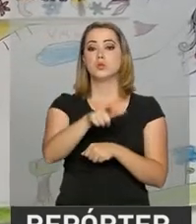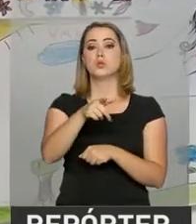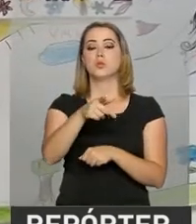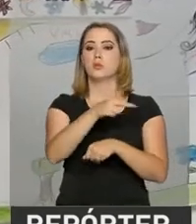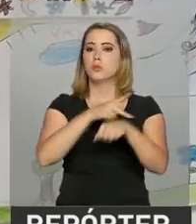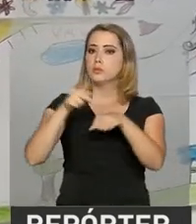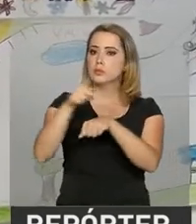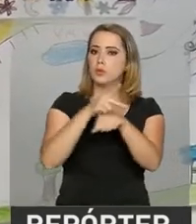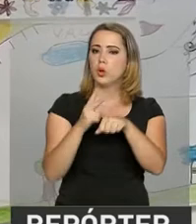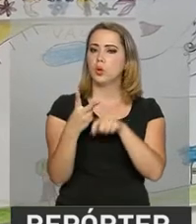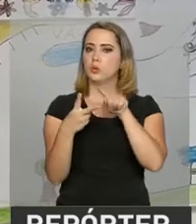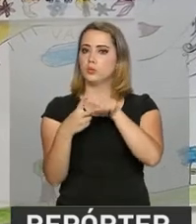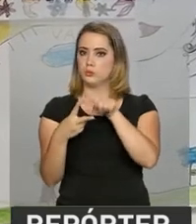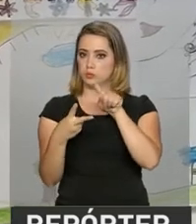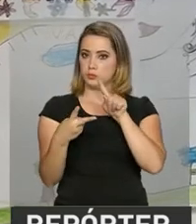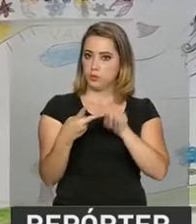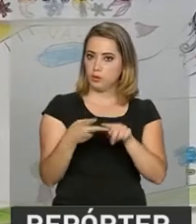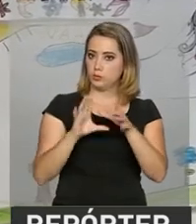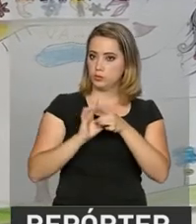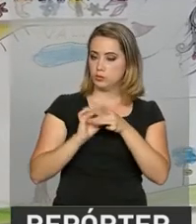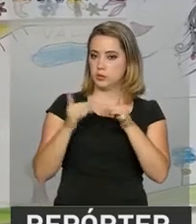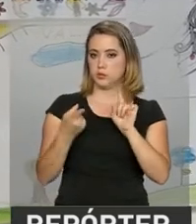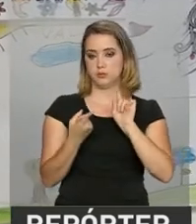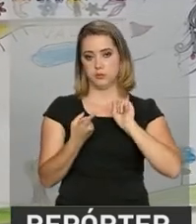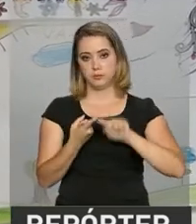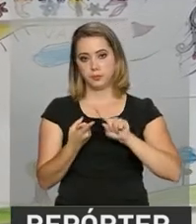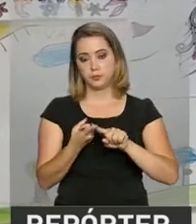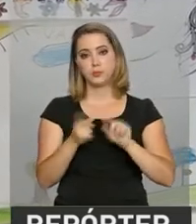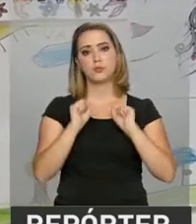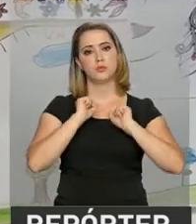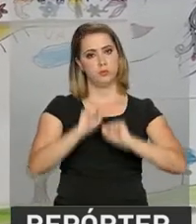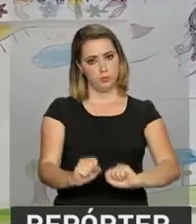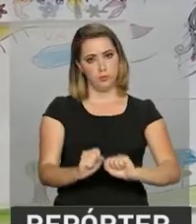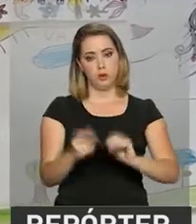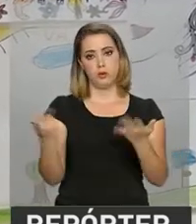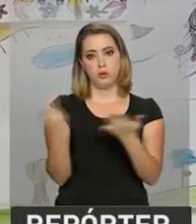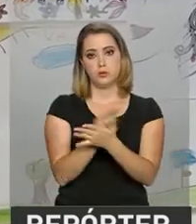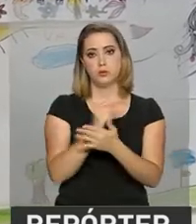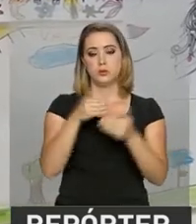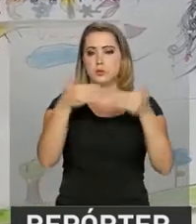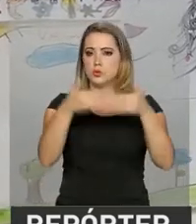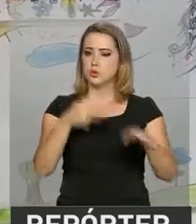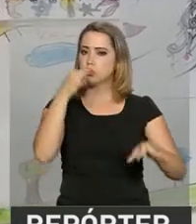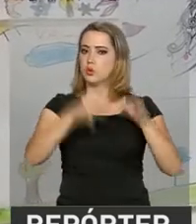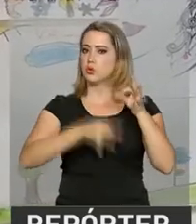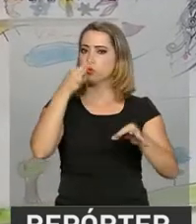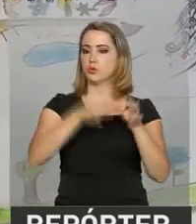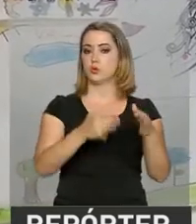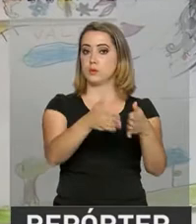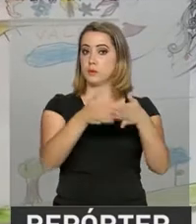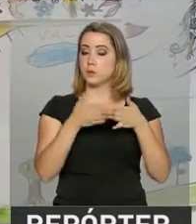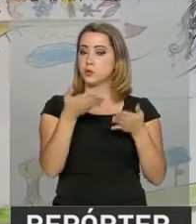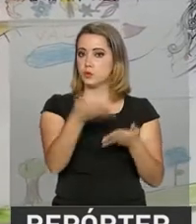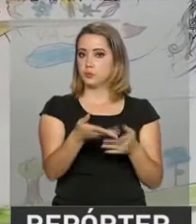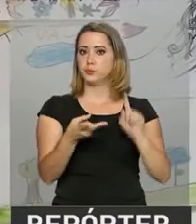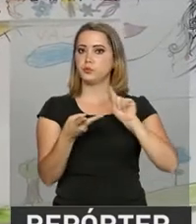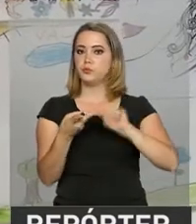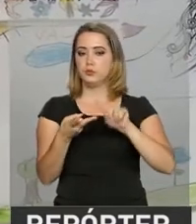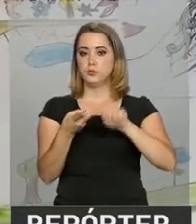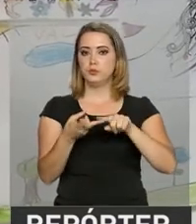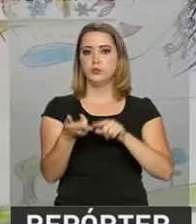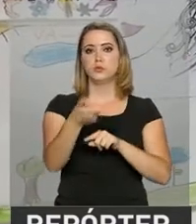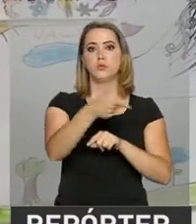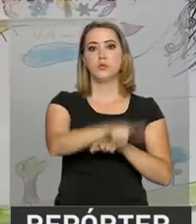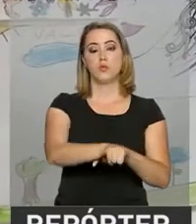temos duas modalidades de autorização. Uma que poderá ser feita perante a vara da infância e da juventude e outra que poderá